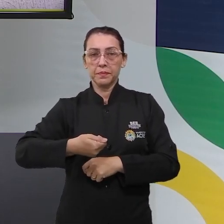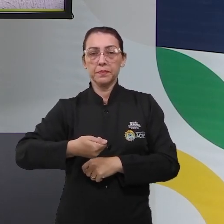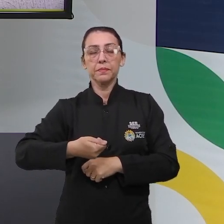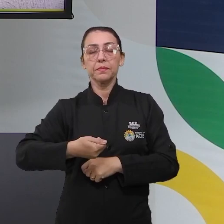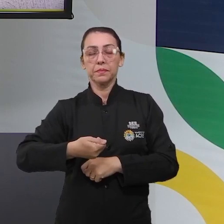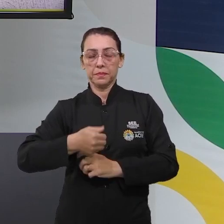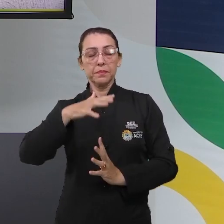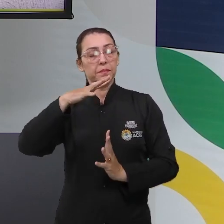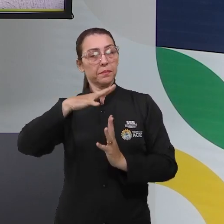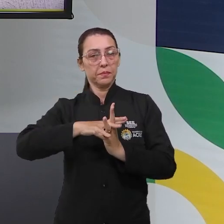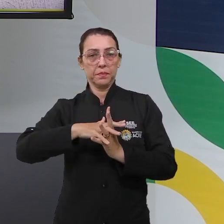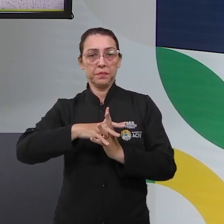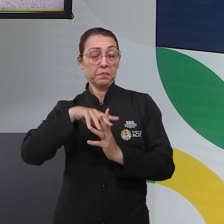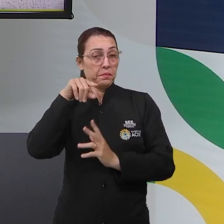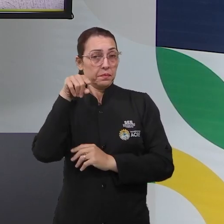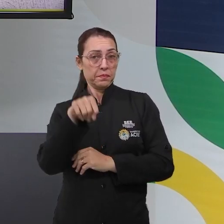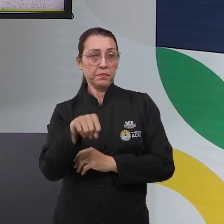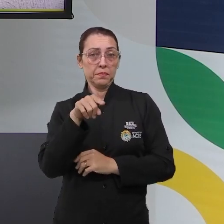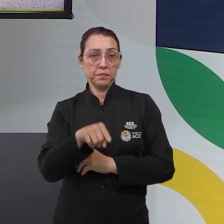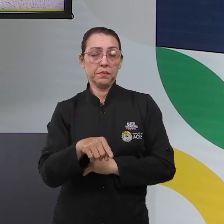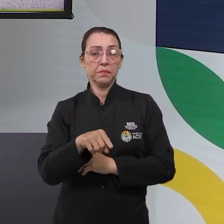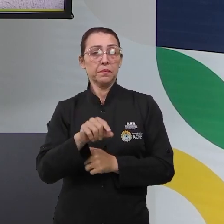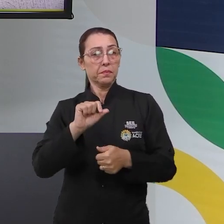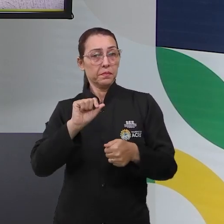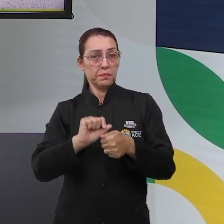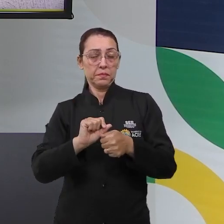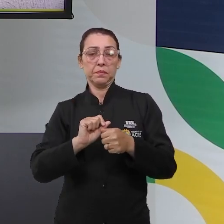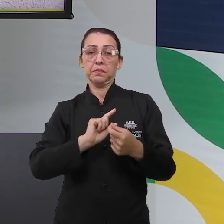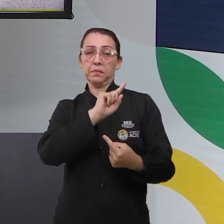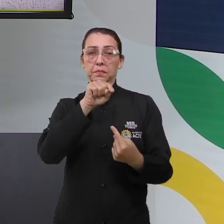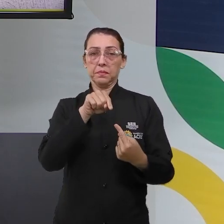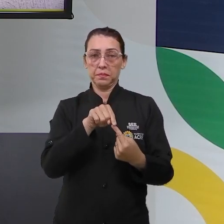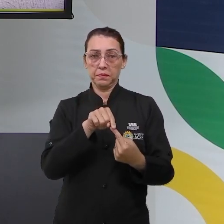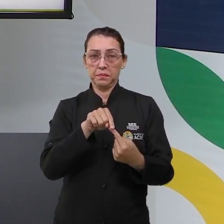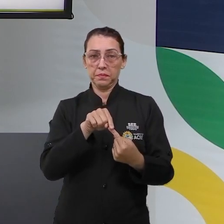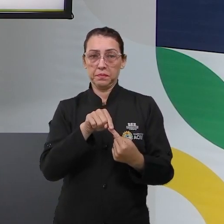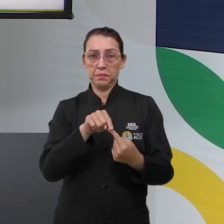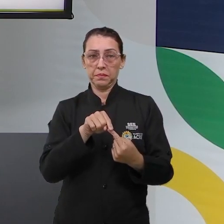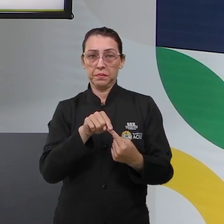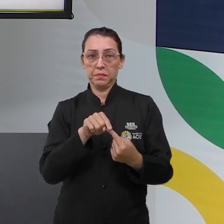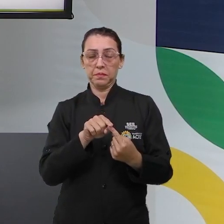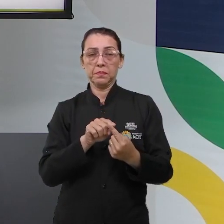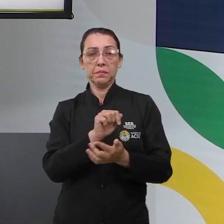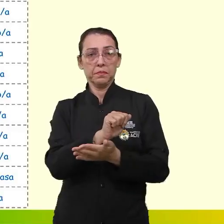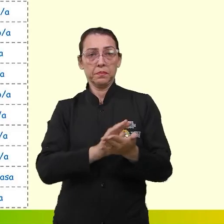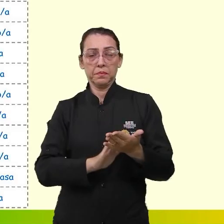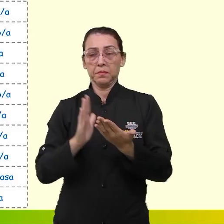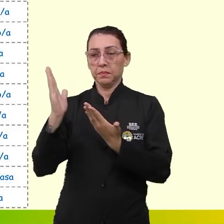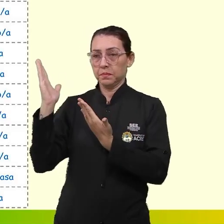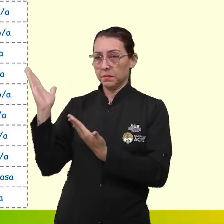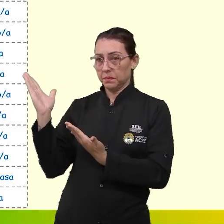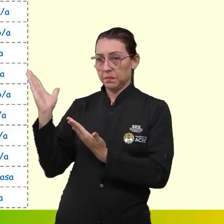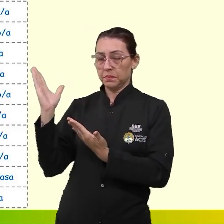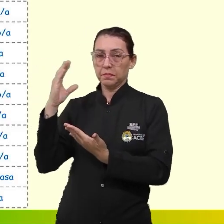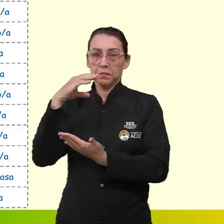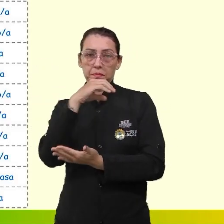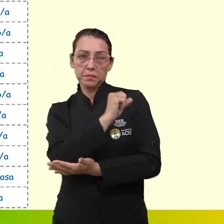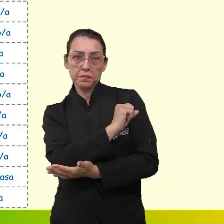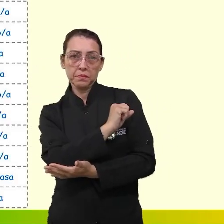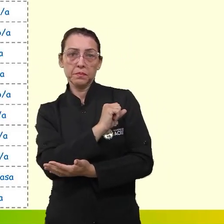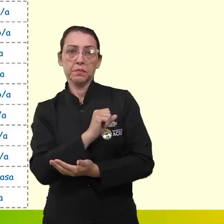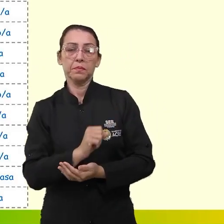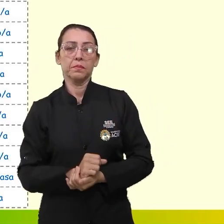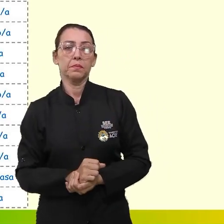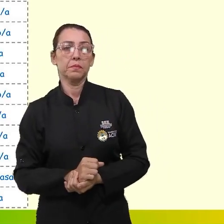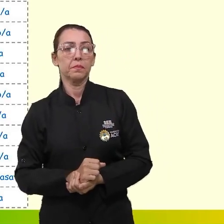ela está atrelada a essa questão de você cumprir as metas. Então, indo aqui para a nossa atividade, galera, rapidinho,